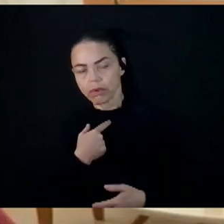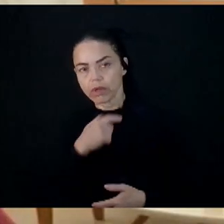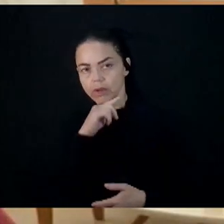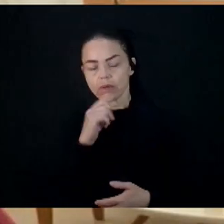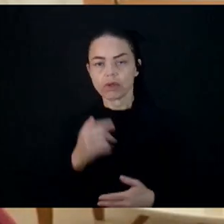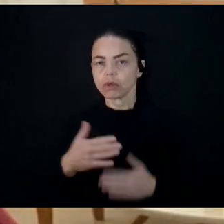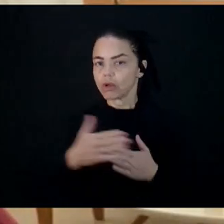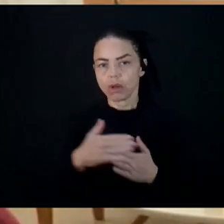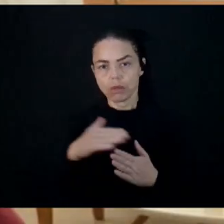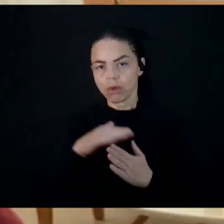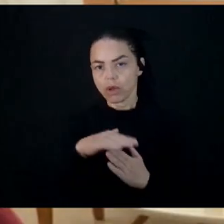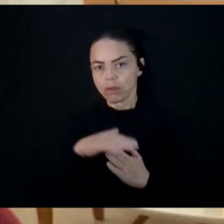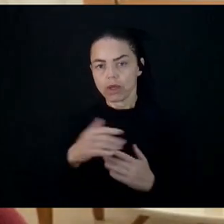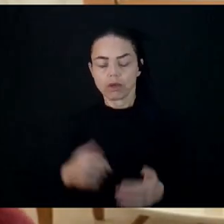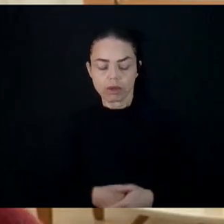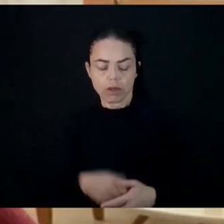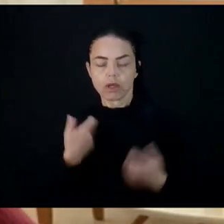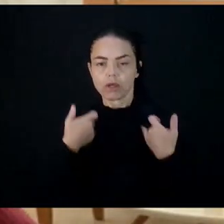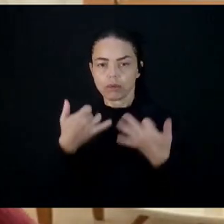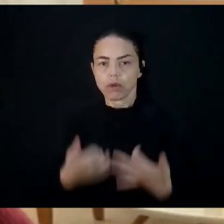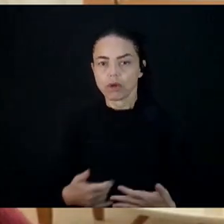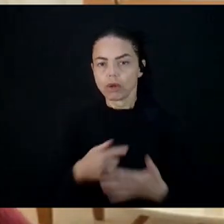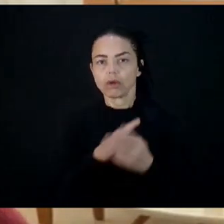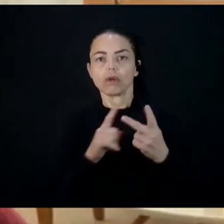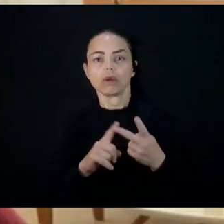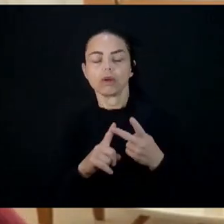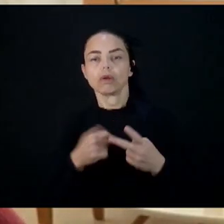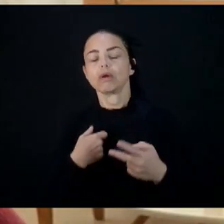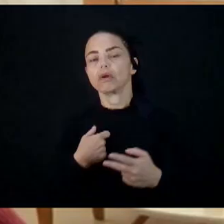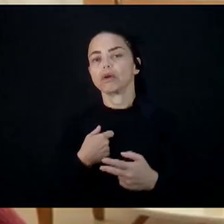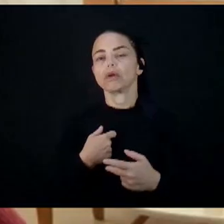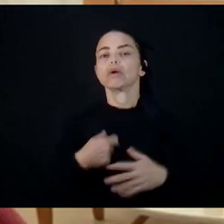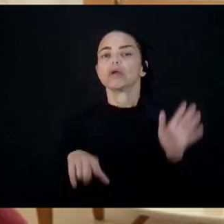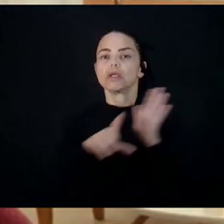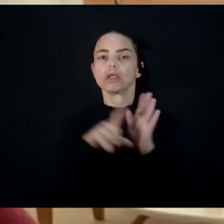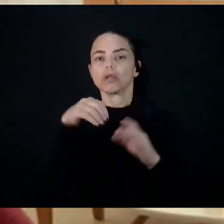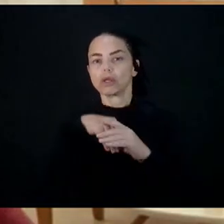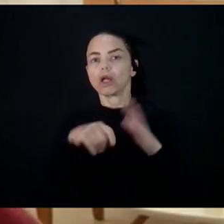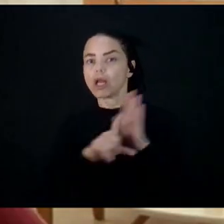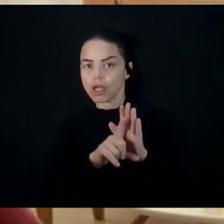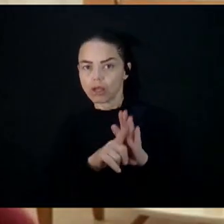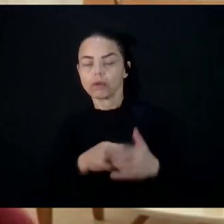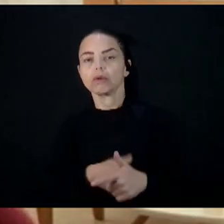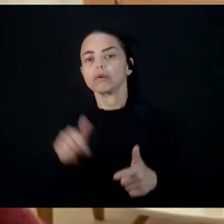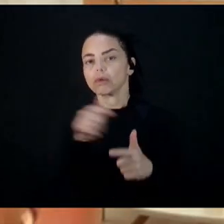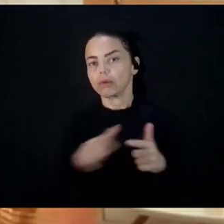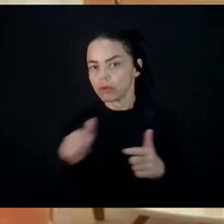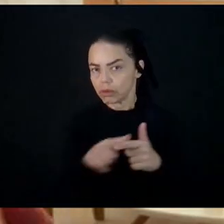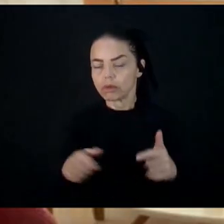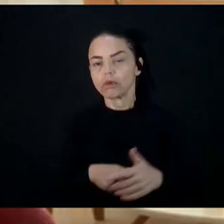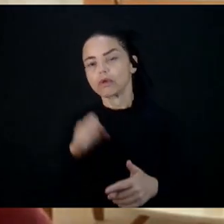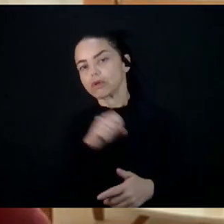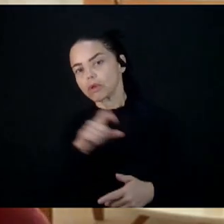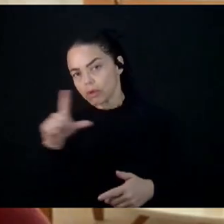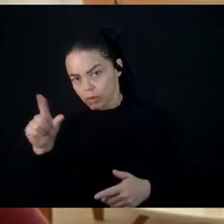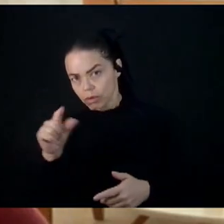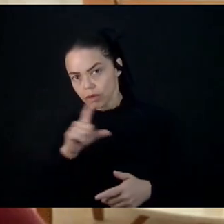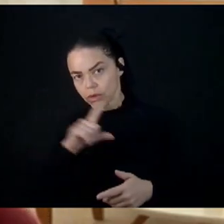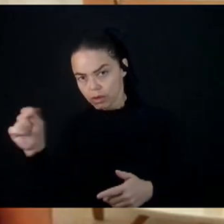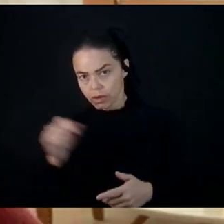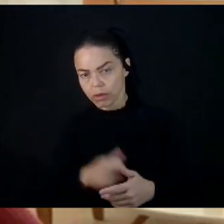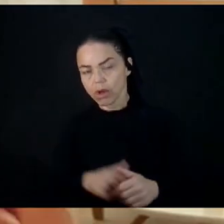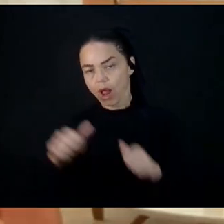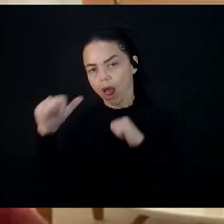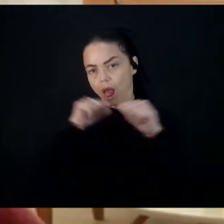conosco. Depois, as implicações legais. Se você sair, beber e